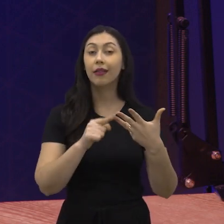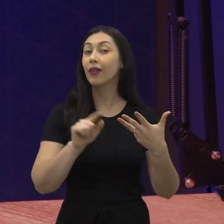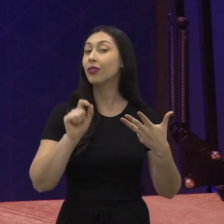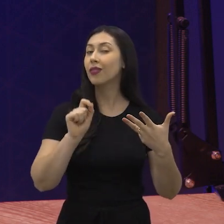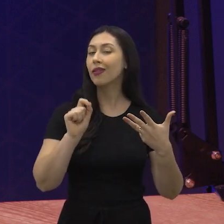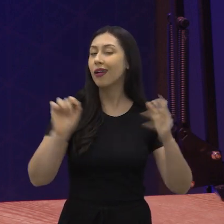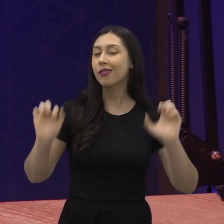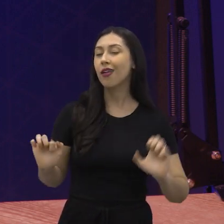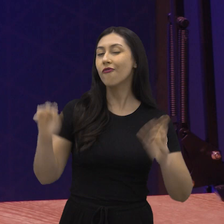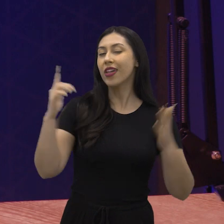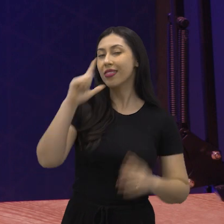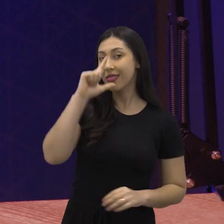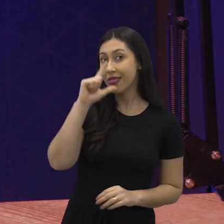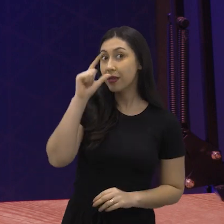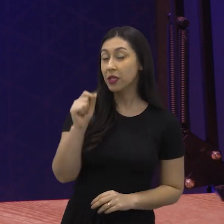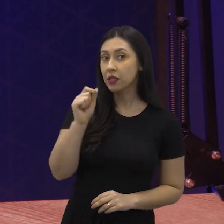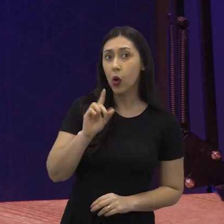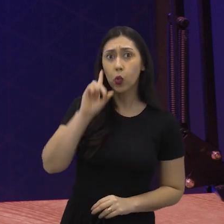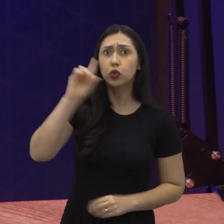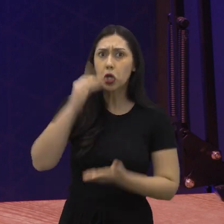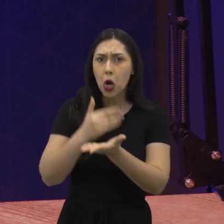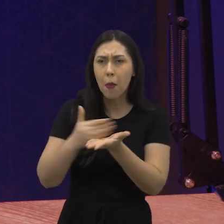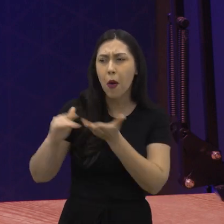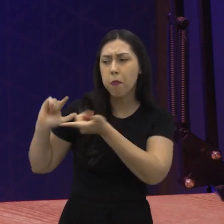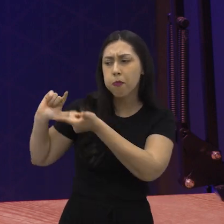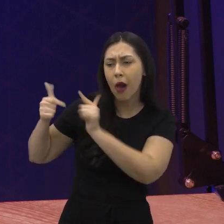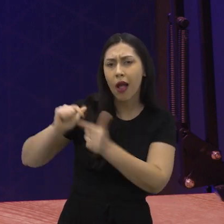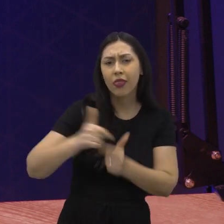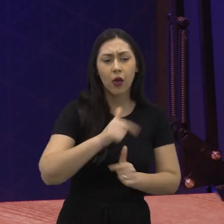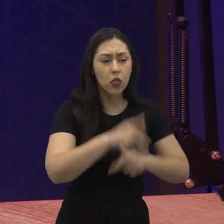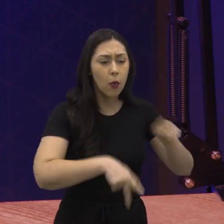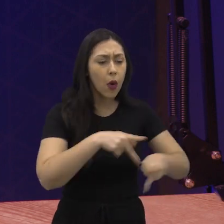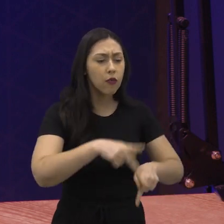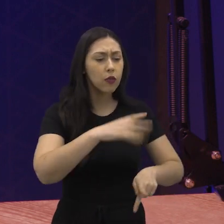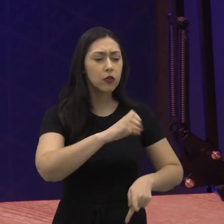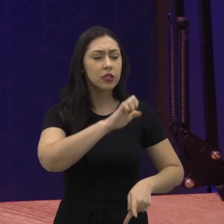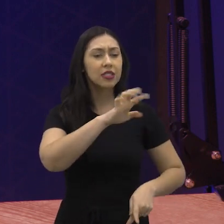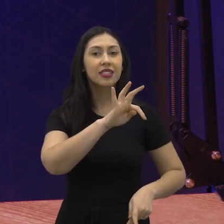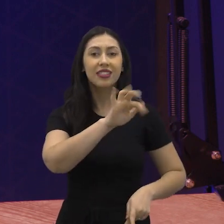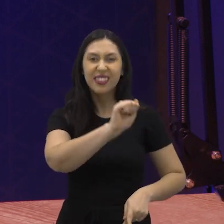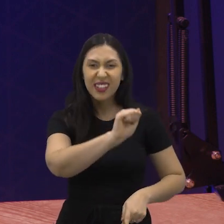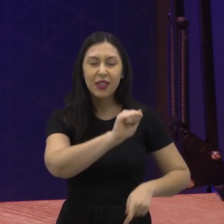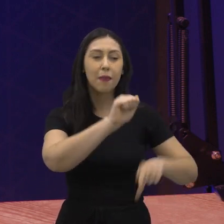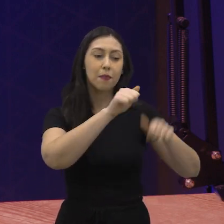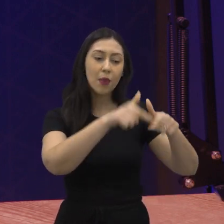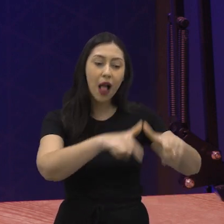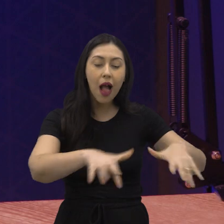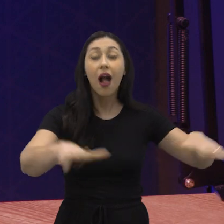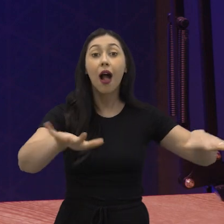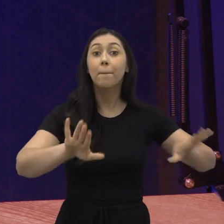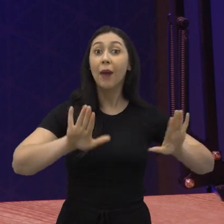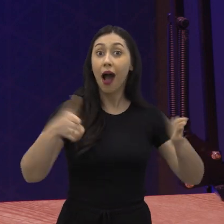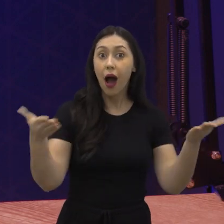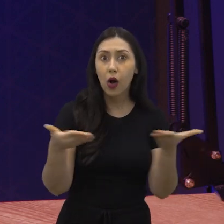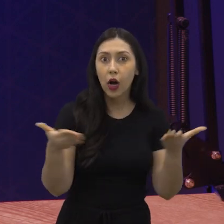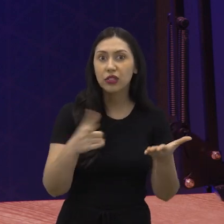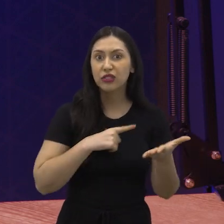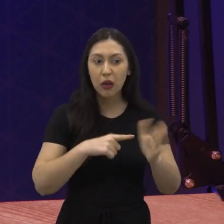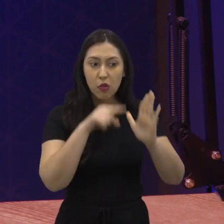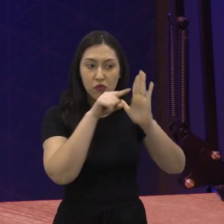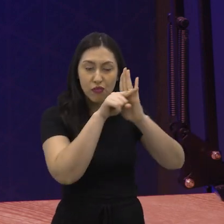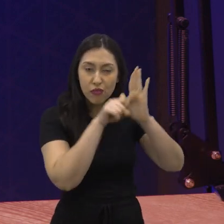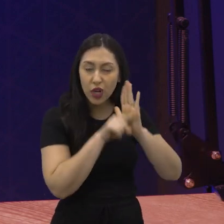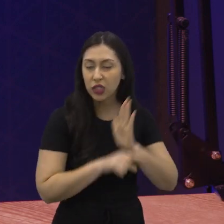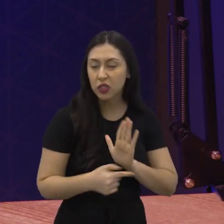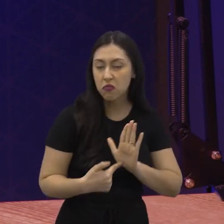mês, tem o Dia das Bruxas, uma data com origem na tradição celta que se espalhou pelo mundo e que, olha, só para você ter uma ideia, de acordo com